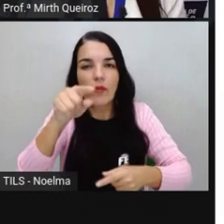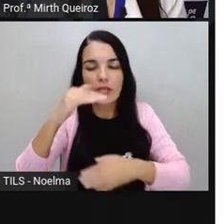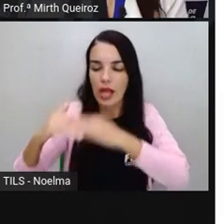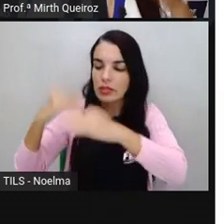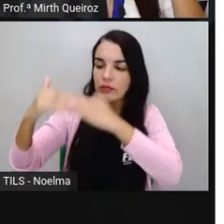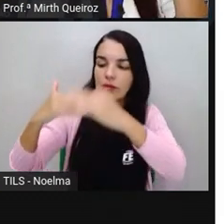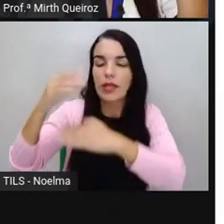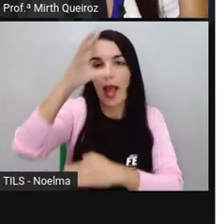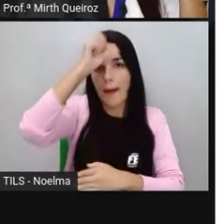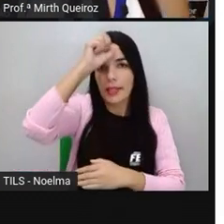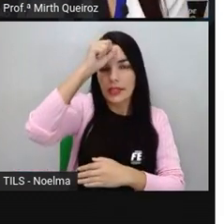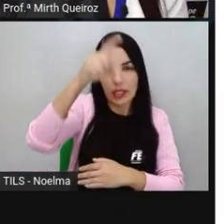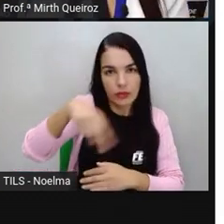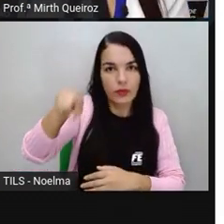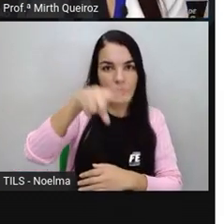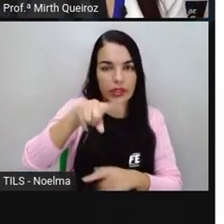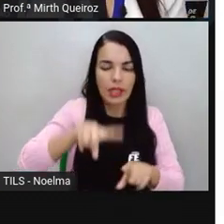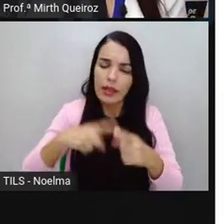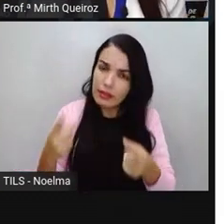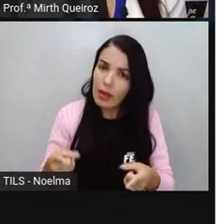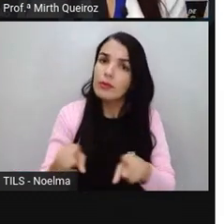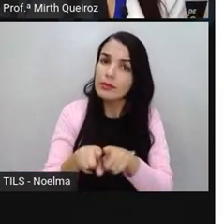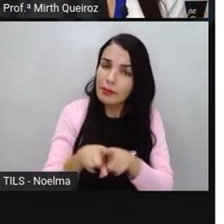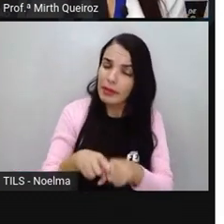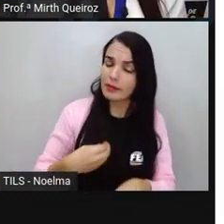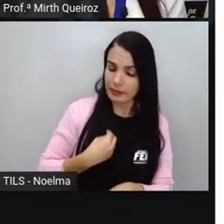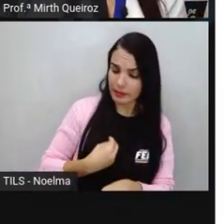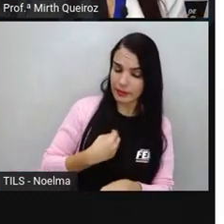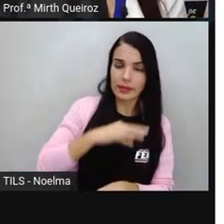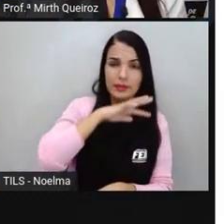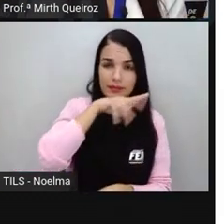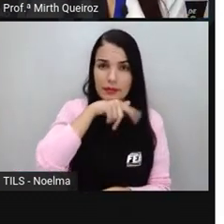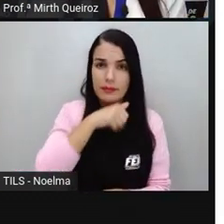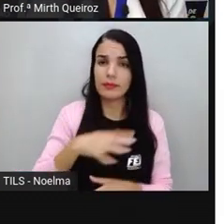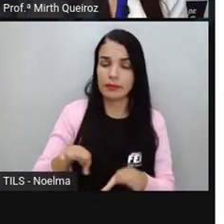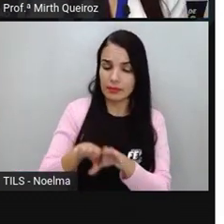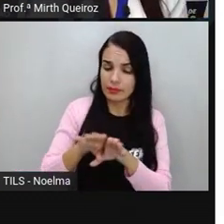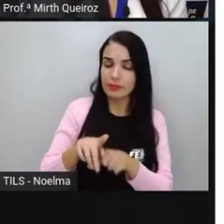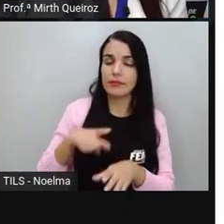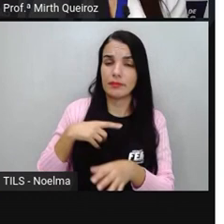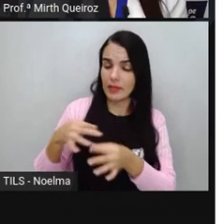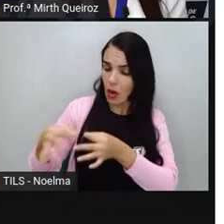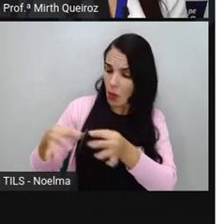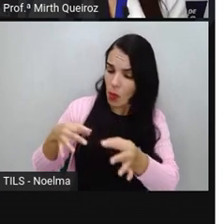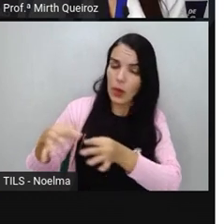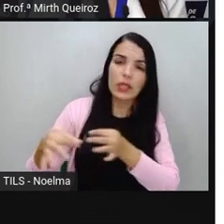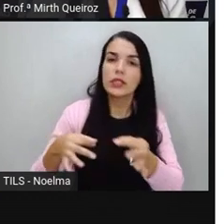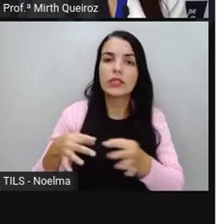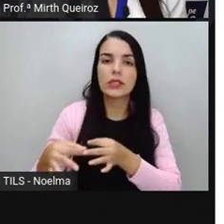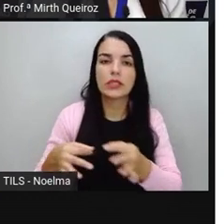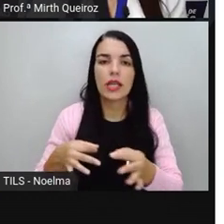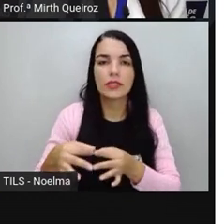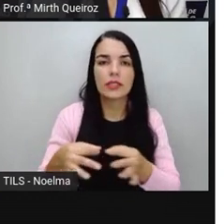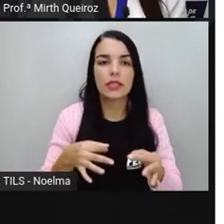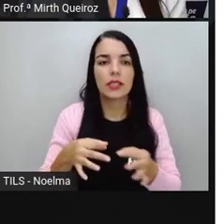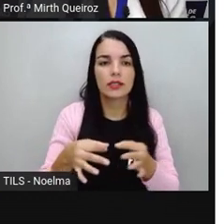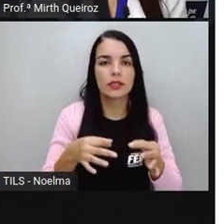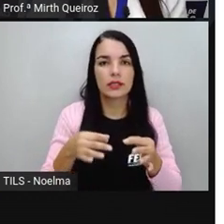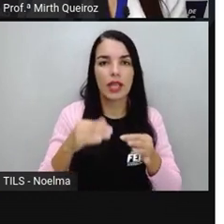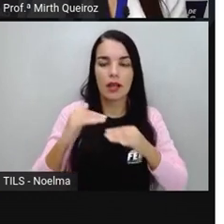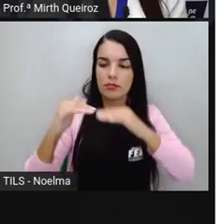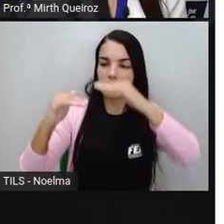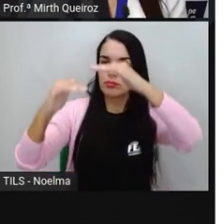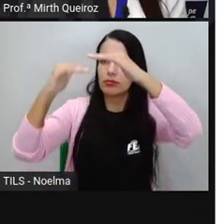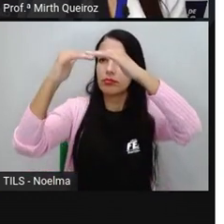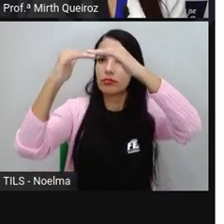a aprendizagem de vocês. Os seres vivos, eles também são organizados, né? Há uma organização hierárquica